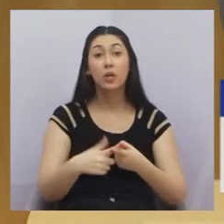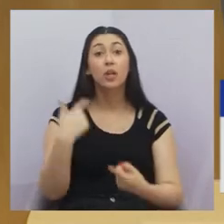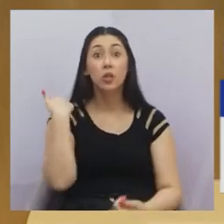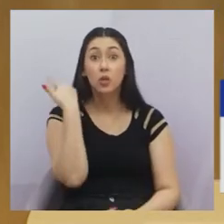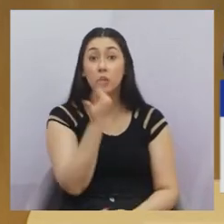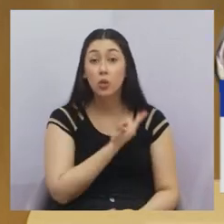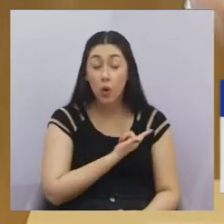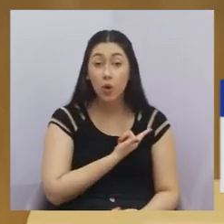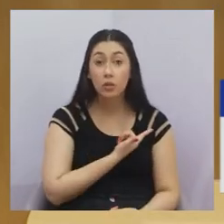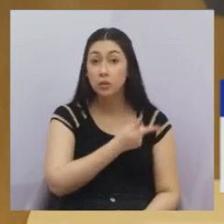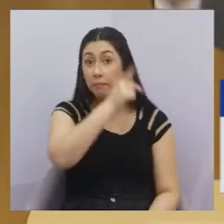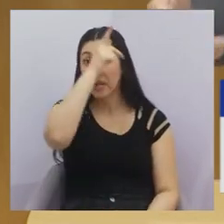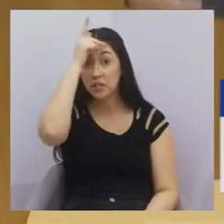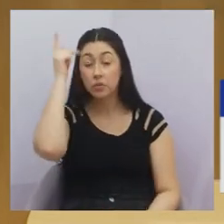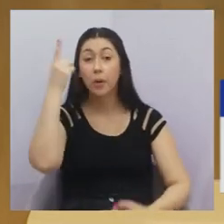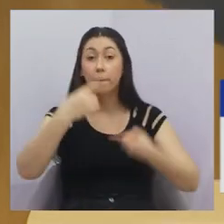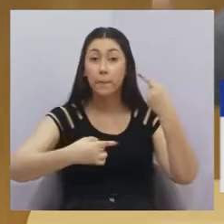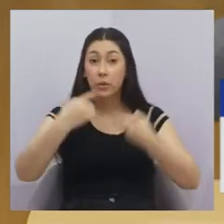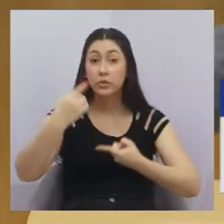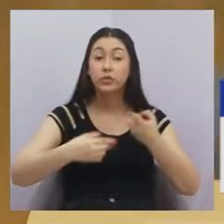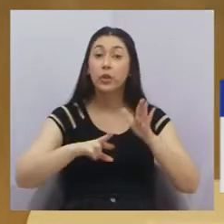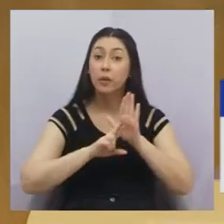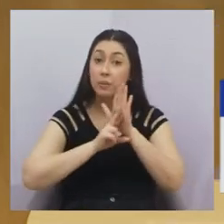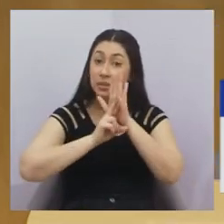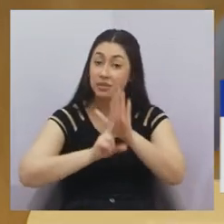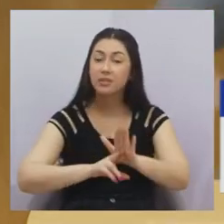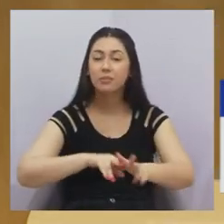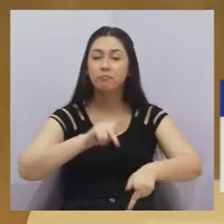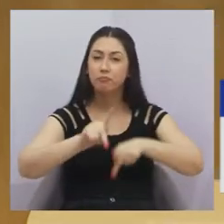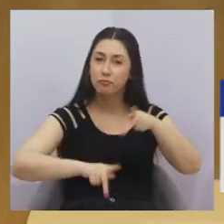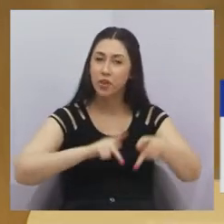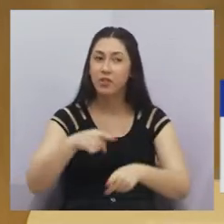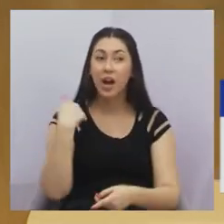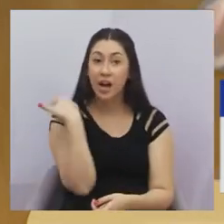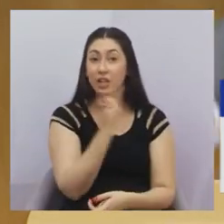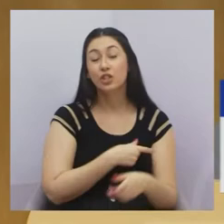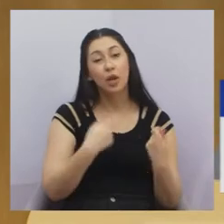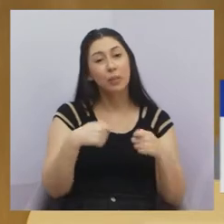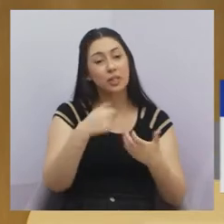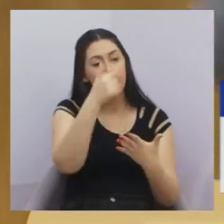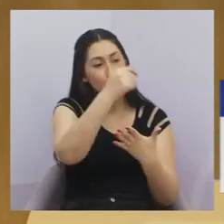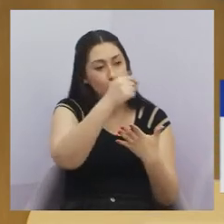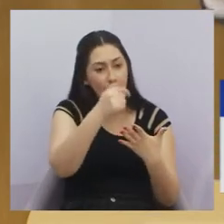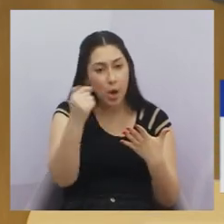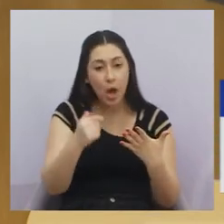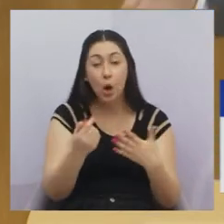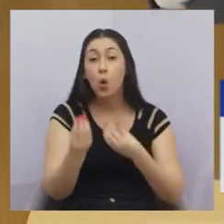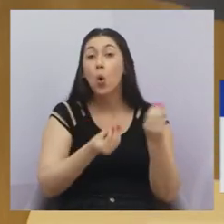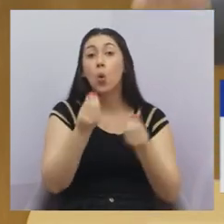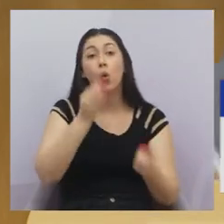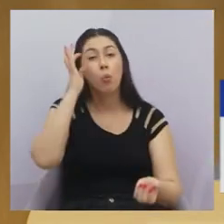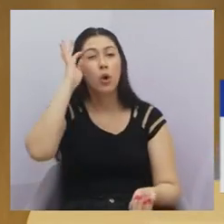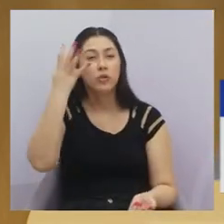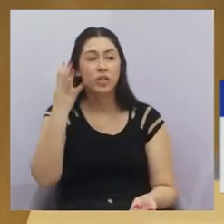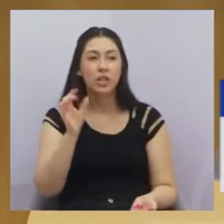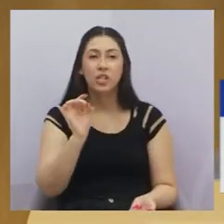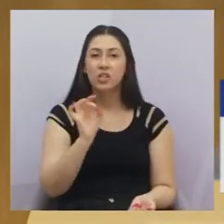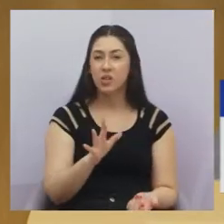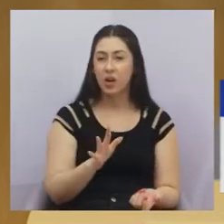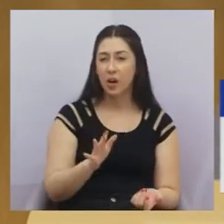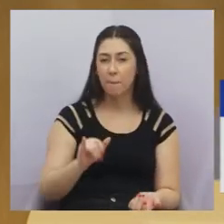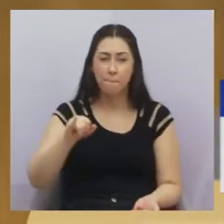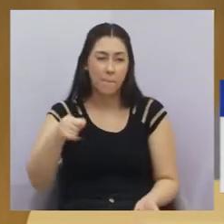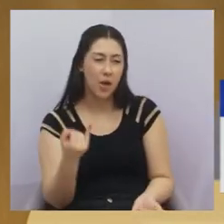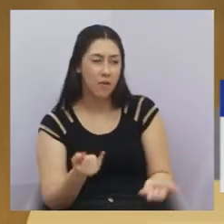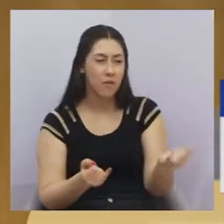nós, políticos, nós somos representantes do povo e nós precisamos apontar caminho. Não sou político de surfar em onda,